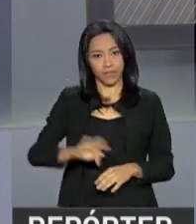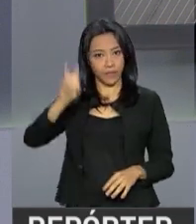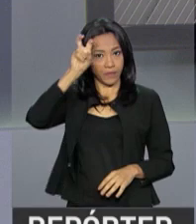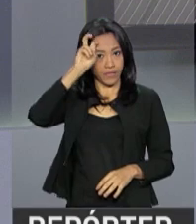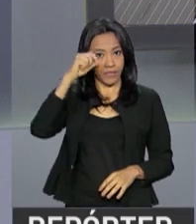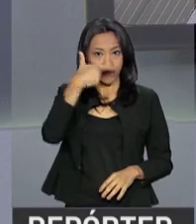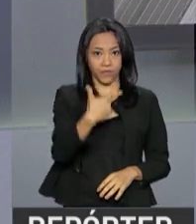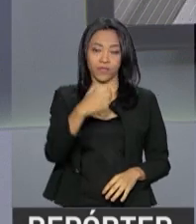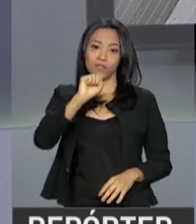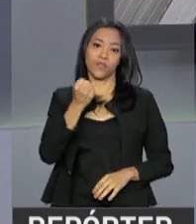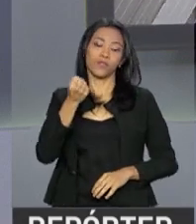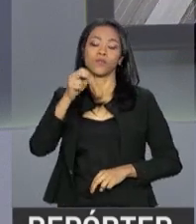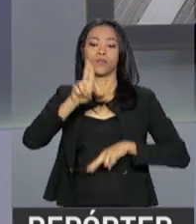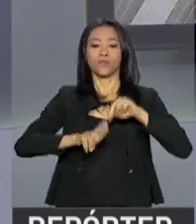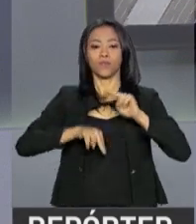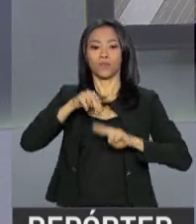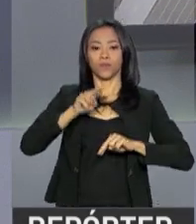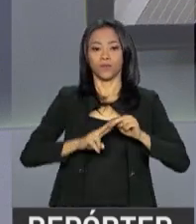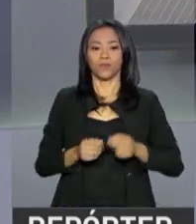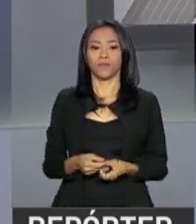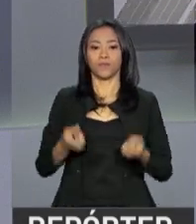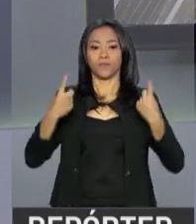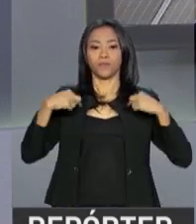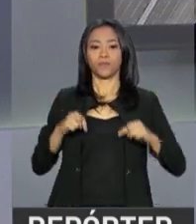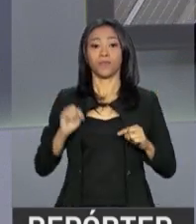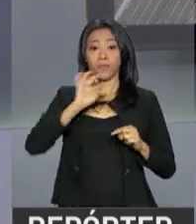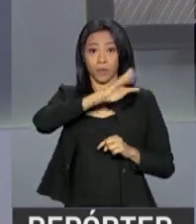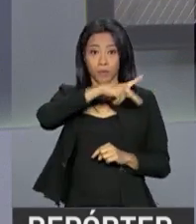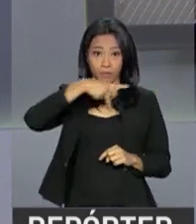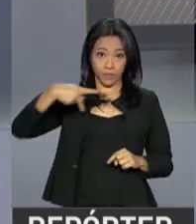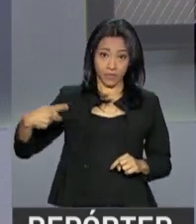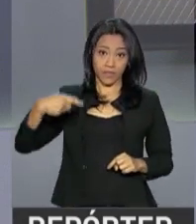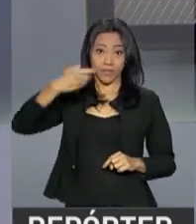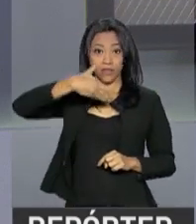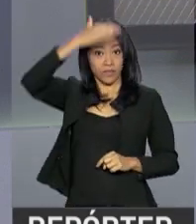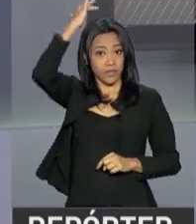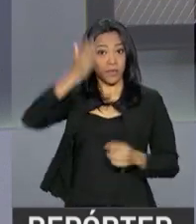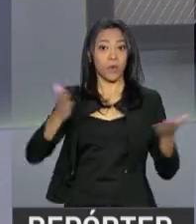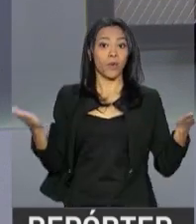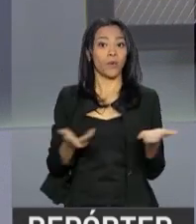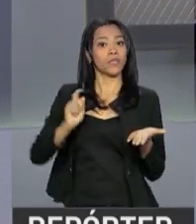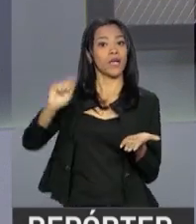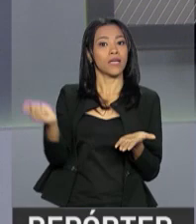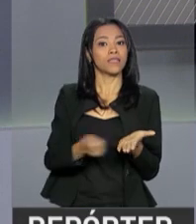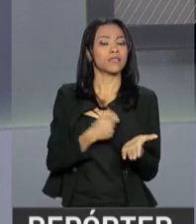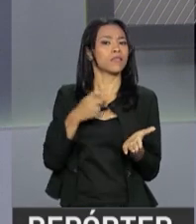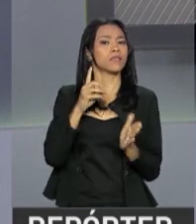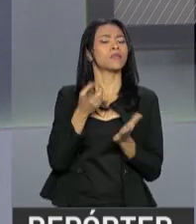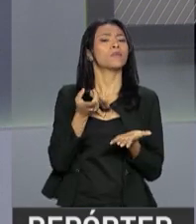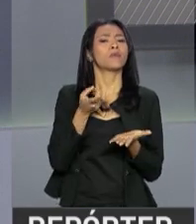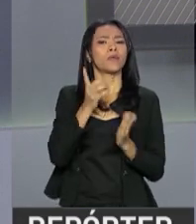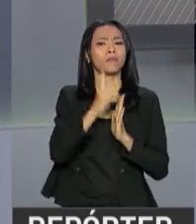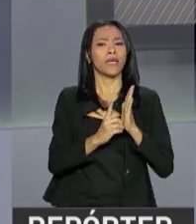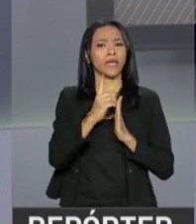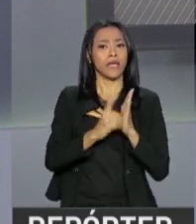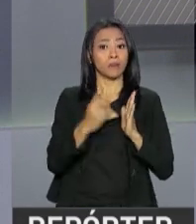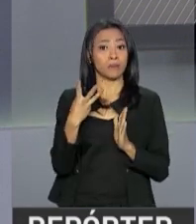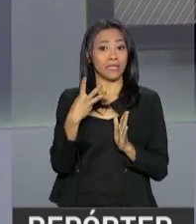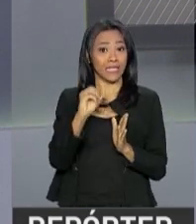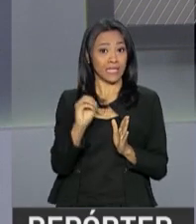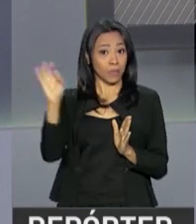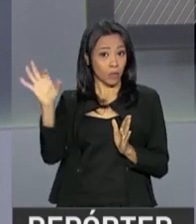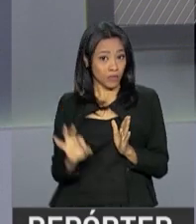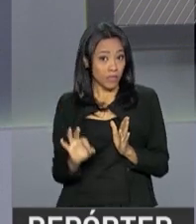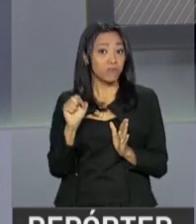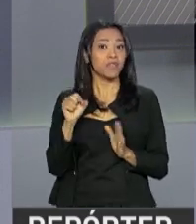quinta-feira 28 de junho o presidente michel temer assina hoje um decreto que reserva 30% das vagas de estágio no